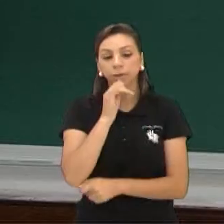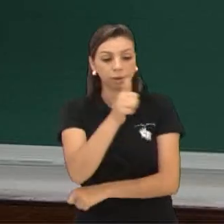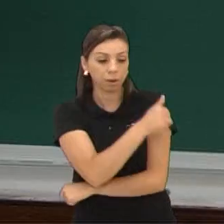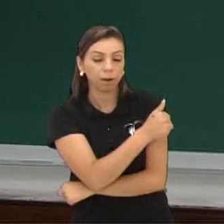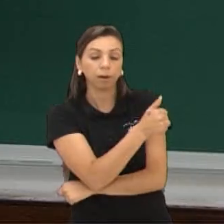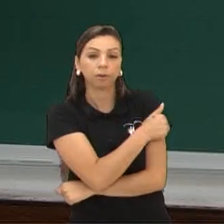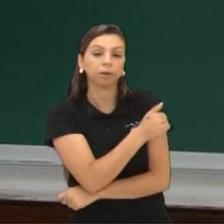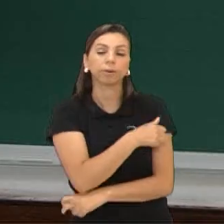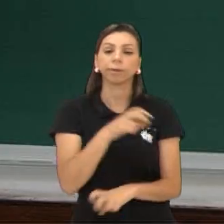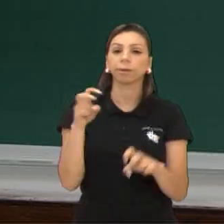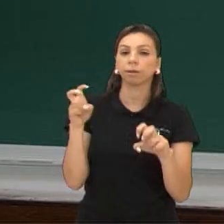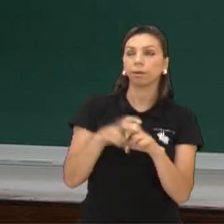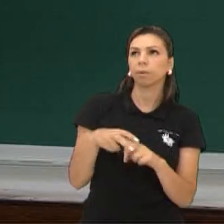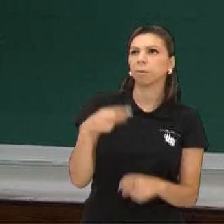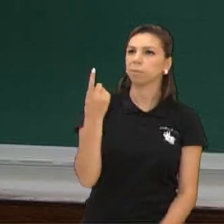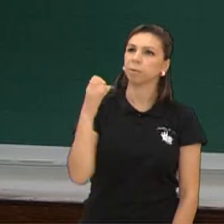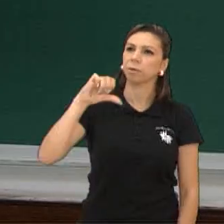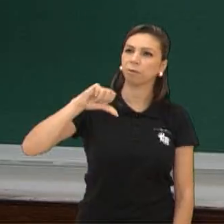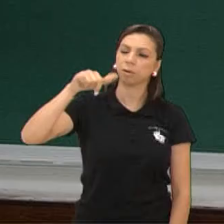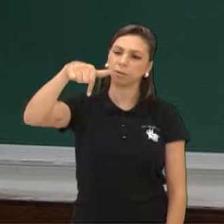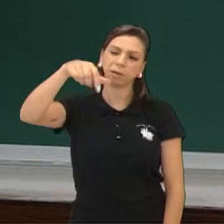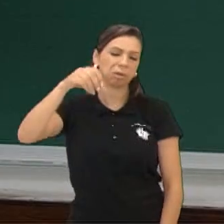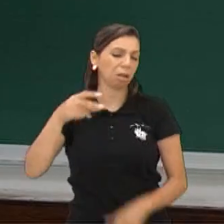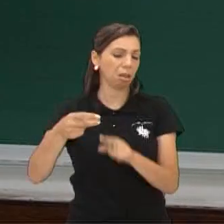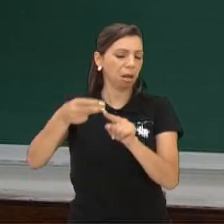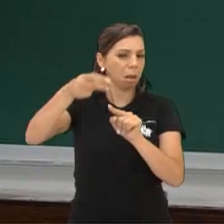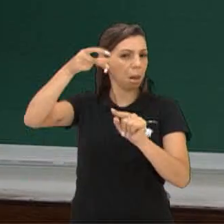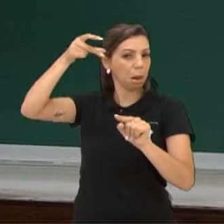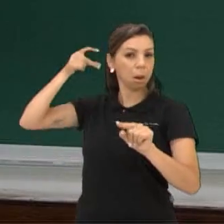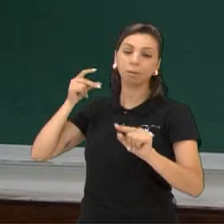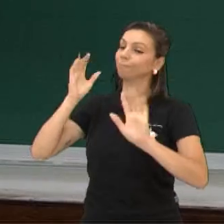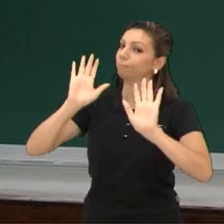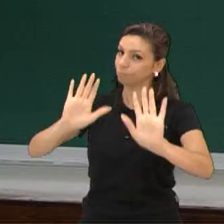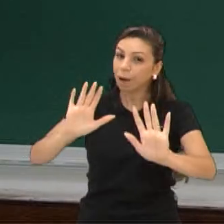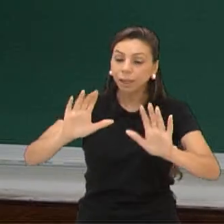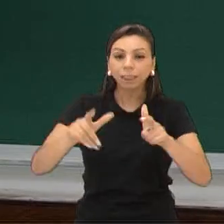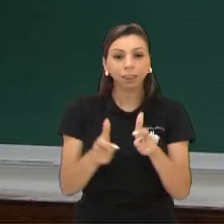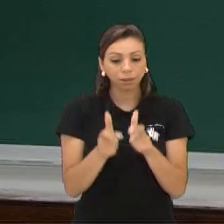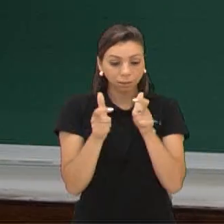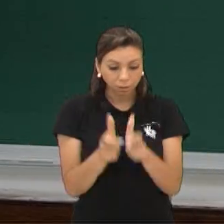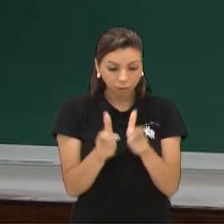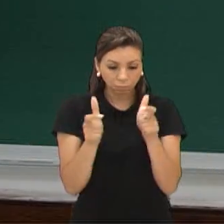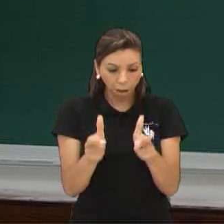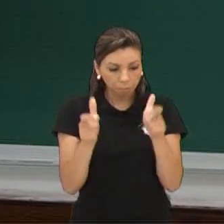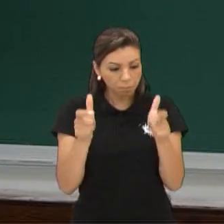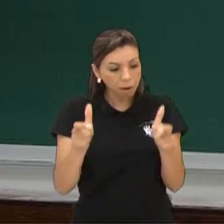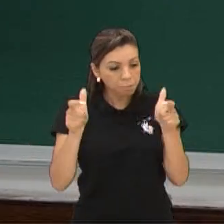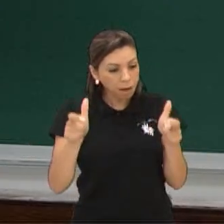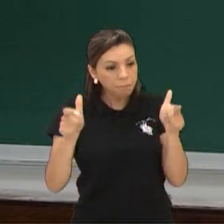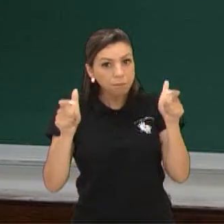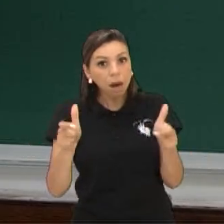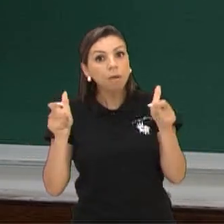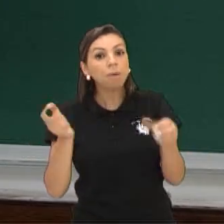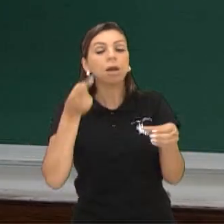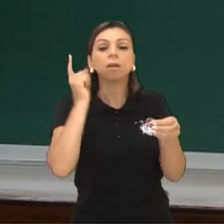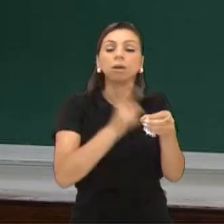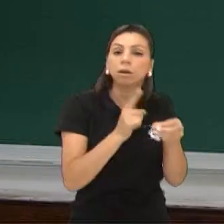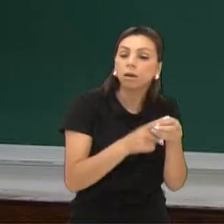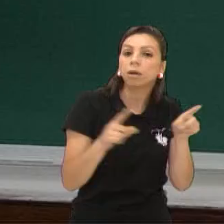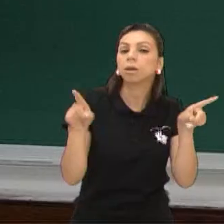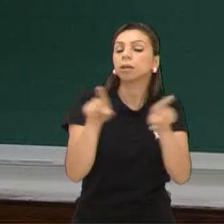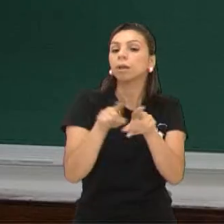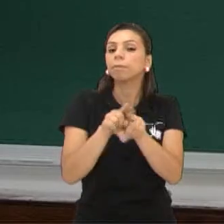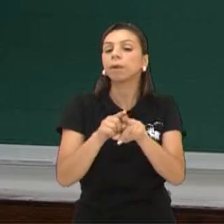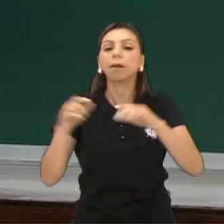aí, sentadinho, achar que 1970 faz muito tempo, em termos de crescimento urbano, estruturação de